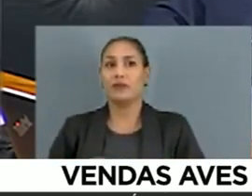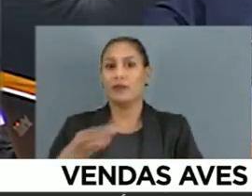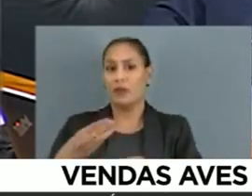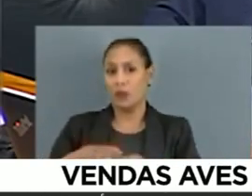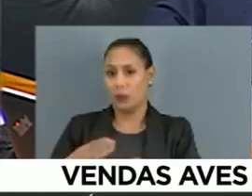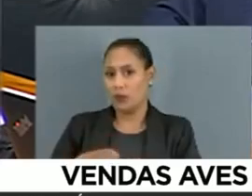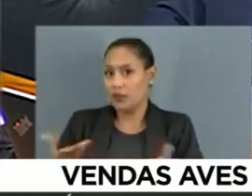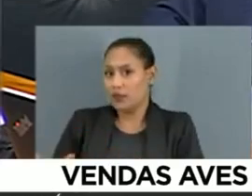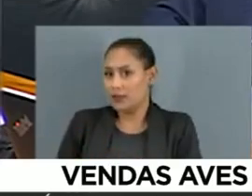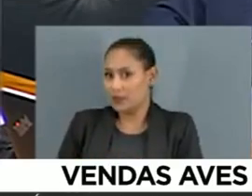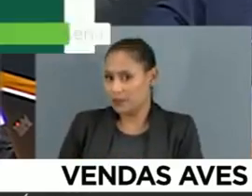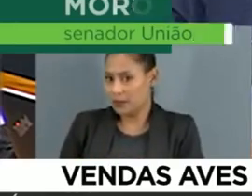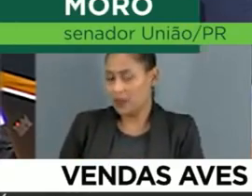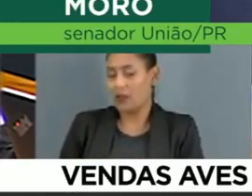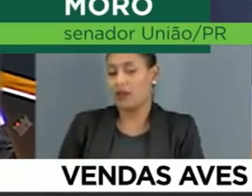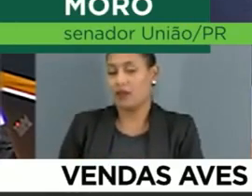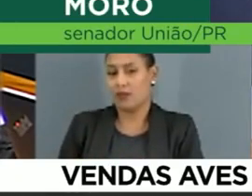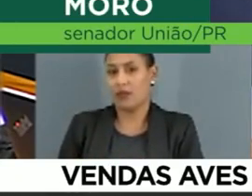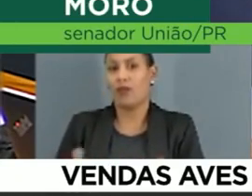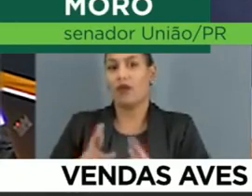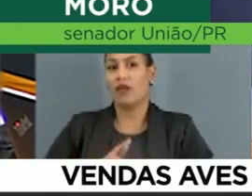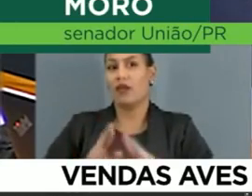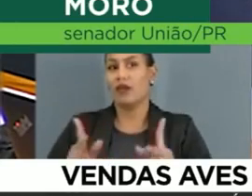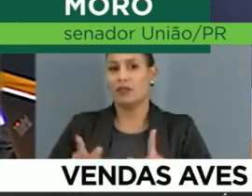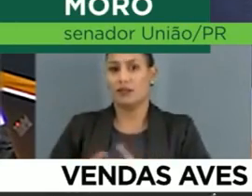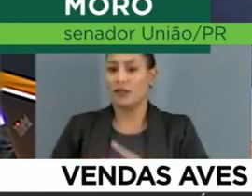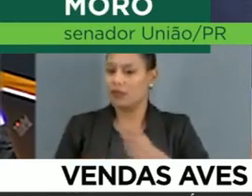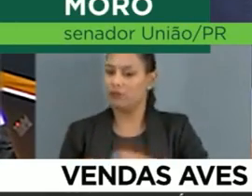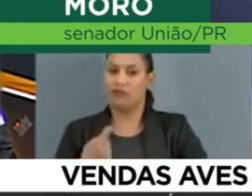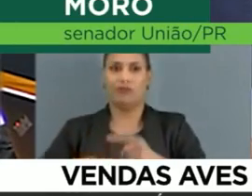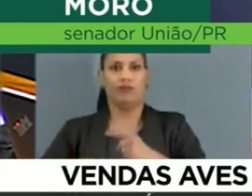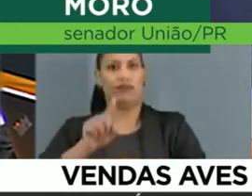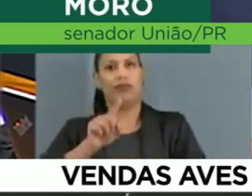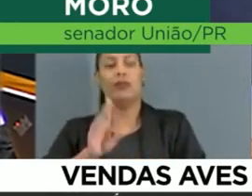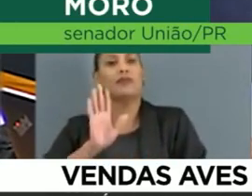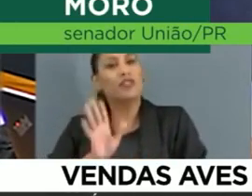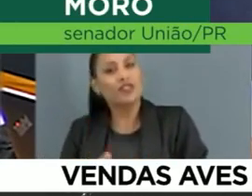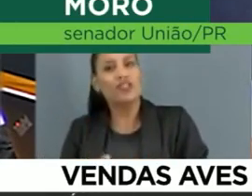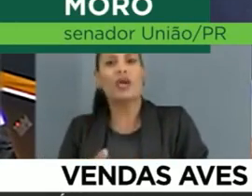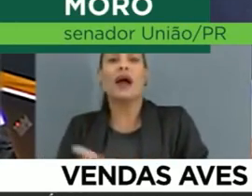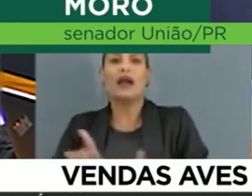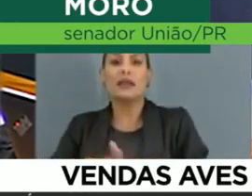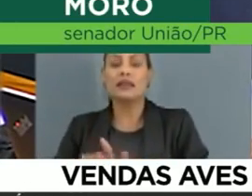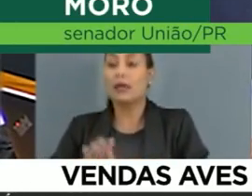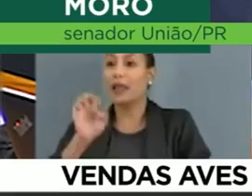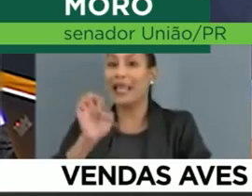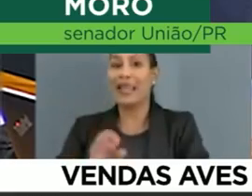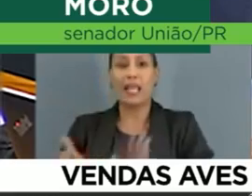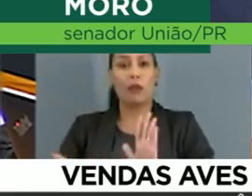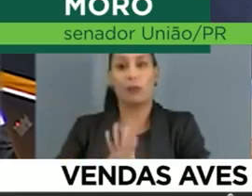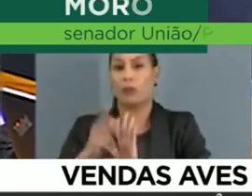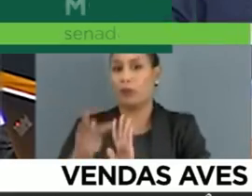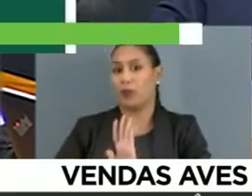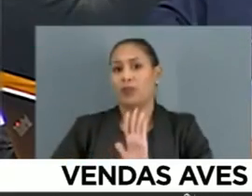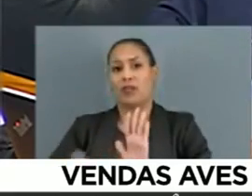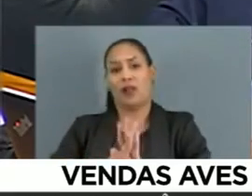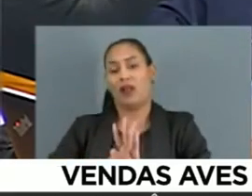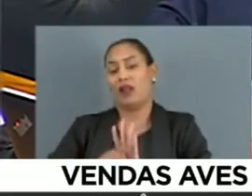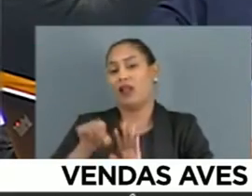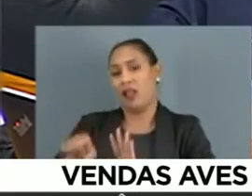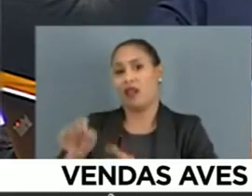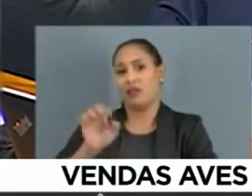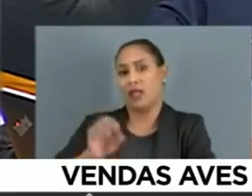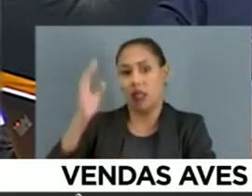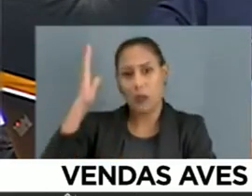novo patamar já no turismo estadual, já que foi reconhecida também por lei estadual, Lei do Estado do Paraná, 19.124,